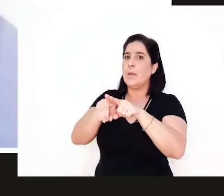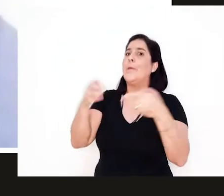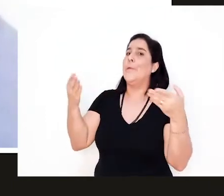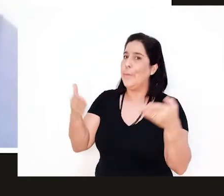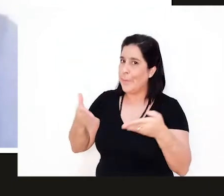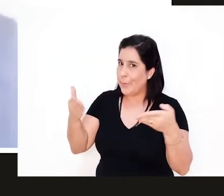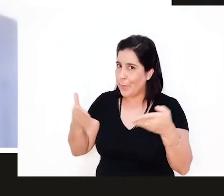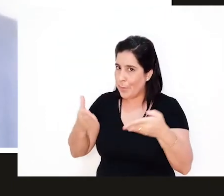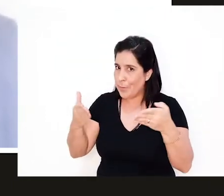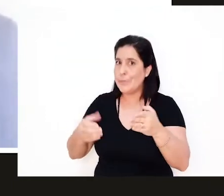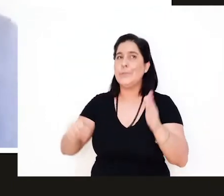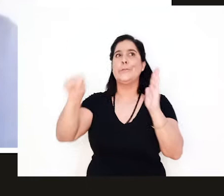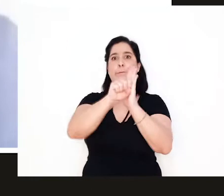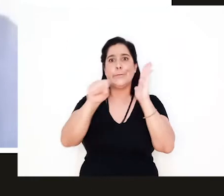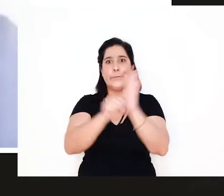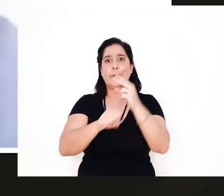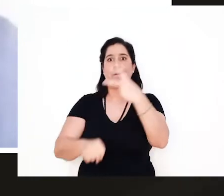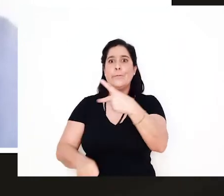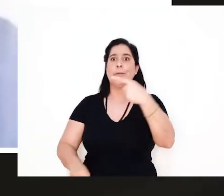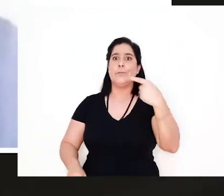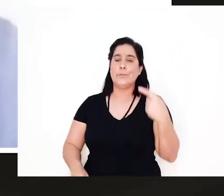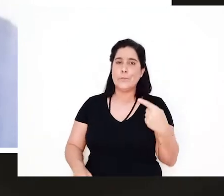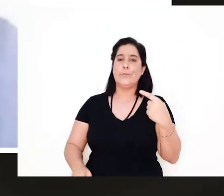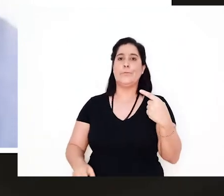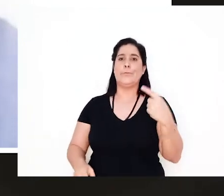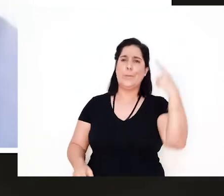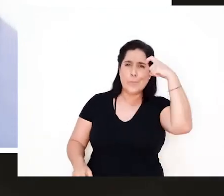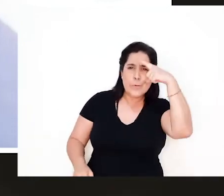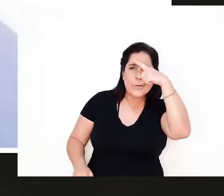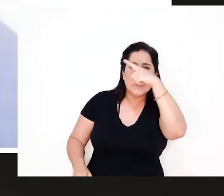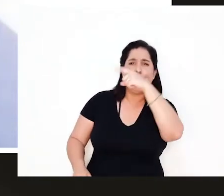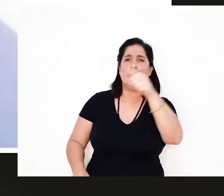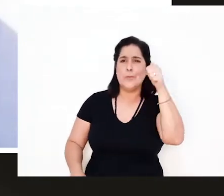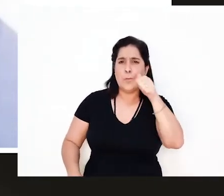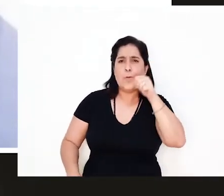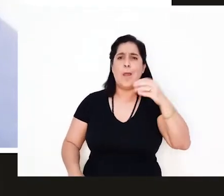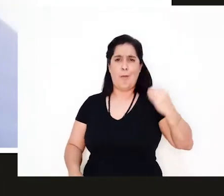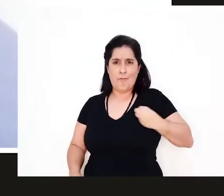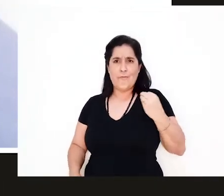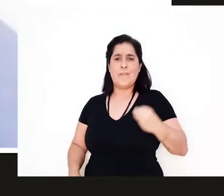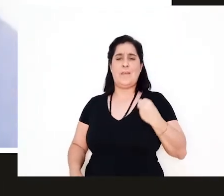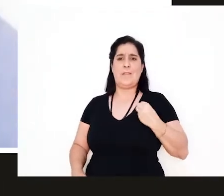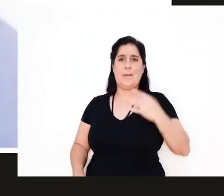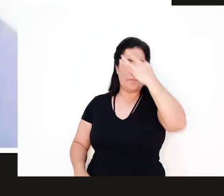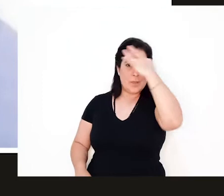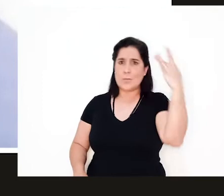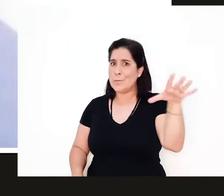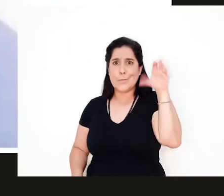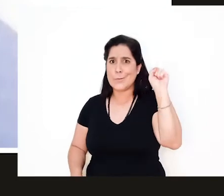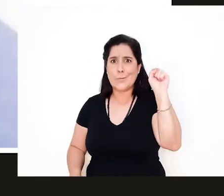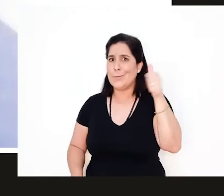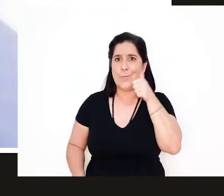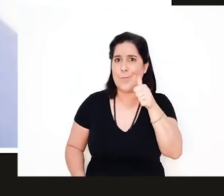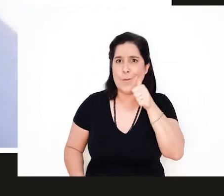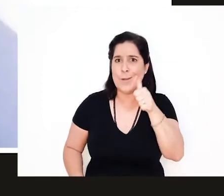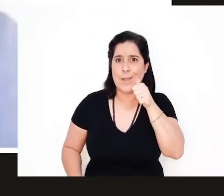hoje, no século XXI, às vezes é muito difícil você ser mulher e ter sua voz ouvida, ter a sua ideia bem recebida por